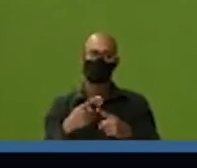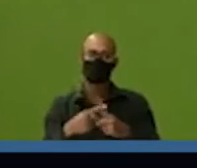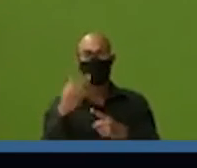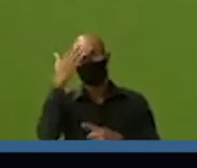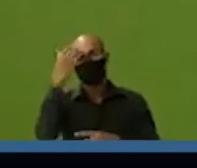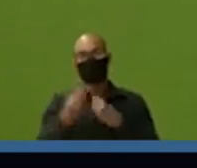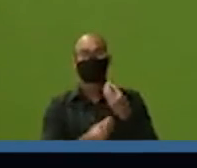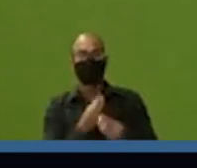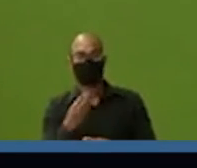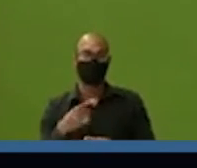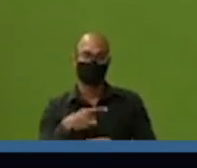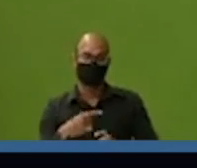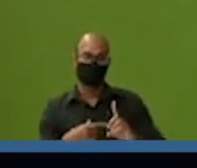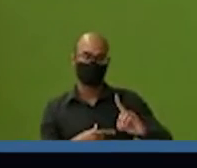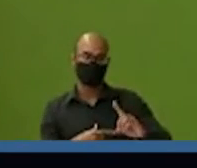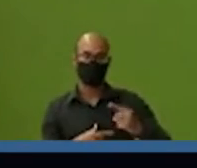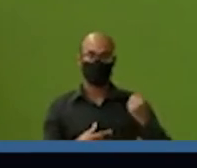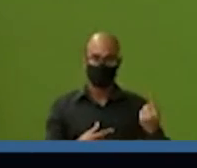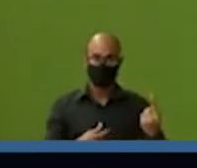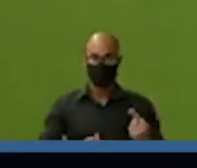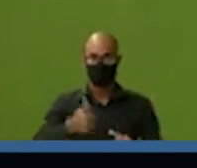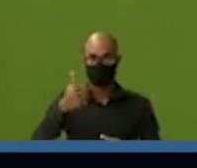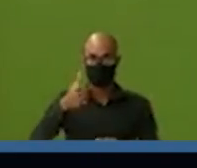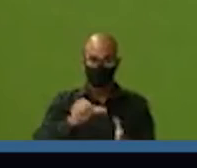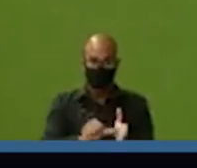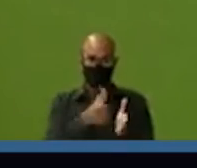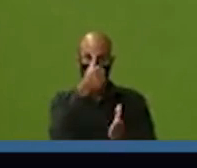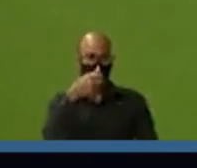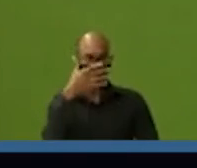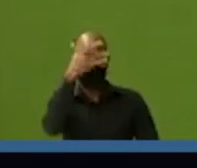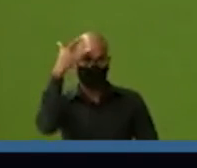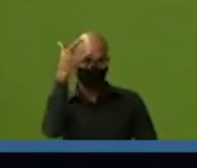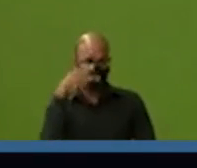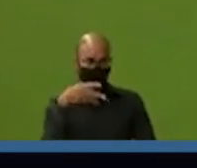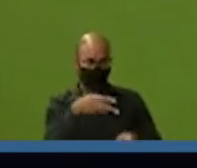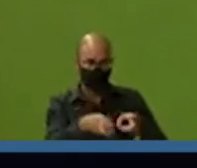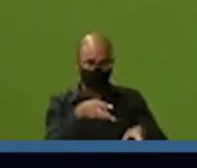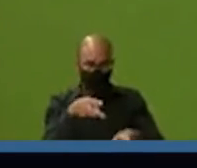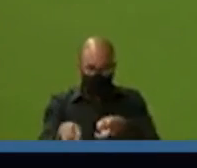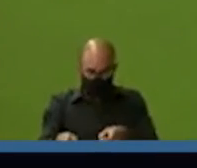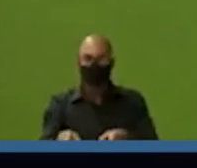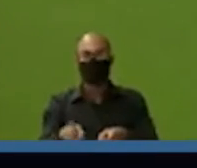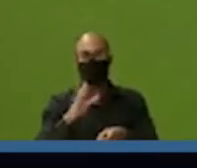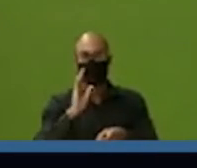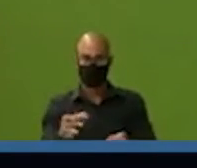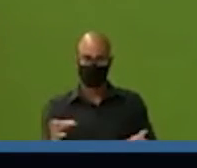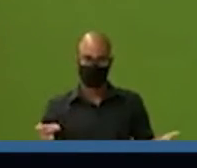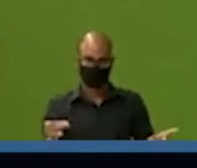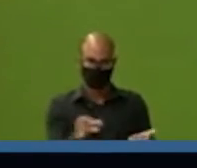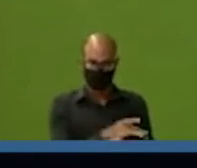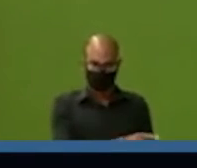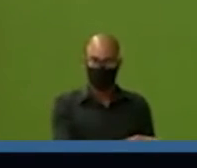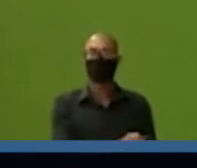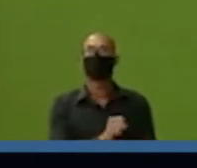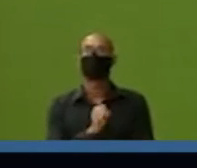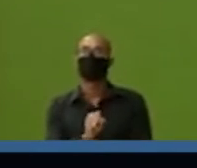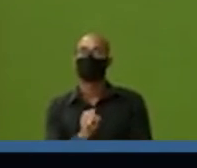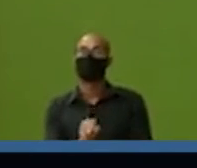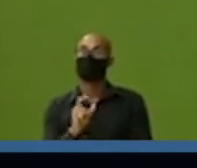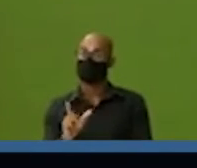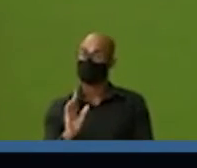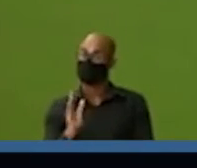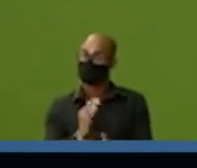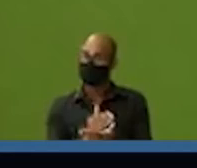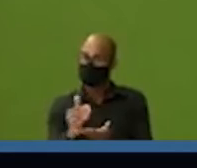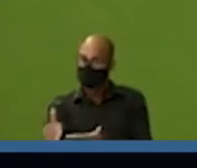dose, num quantitativo de pessoas que no Mato Grosso do Sul já receberam a primeira dose e já tem o prazo, e